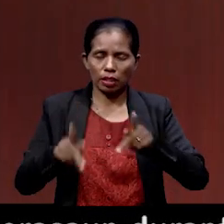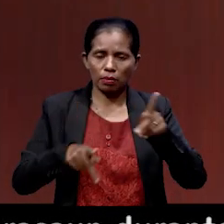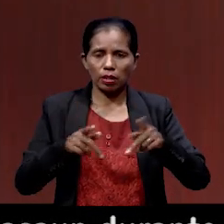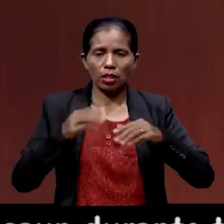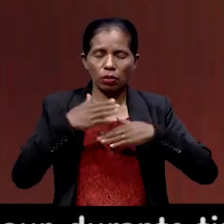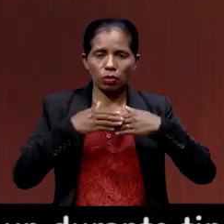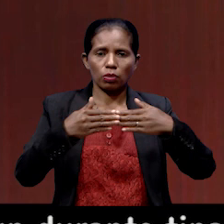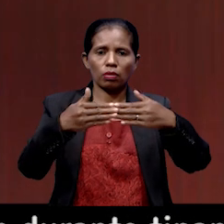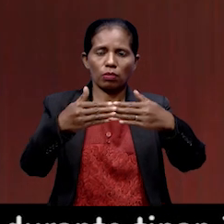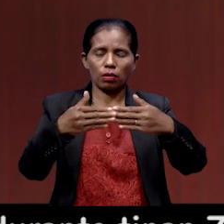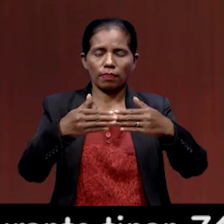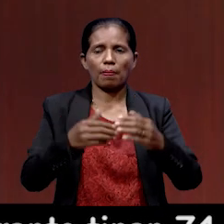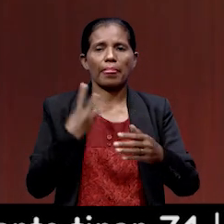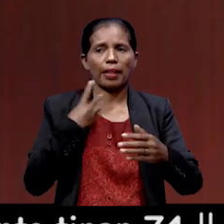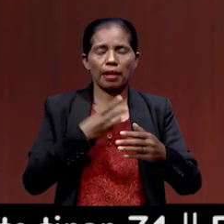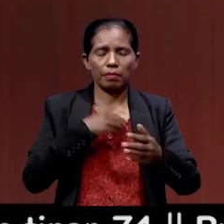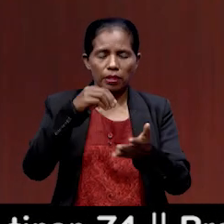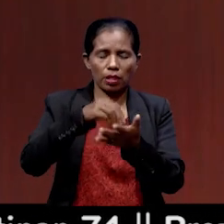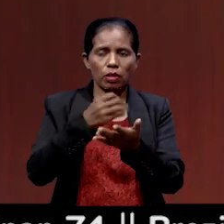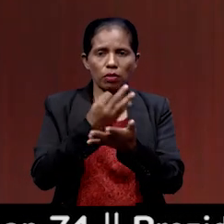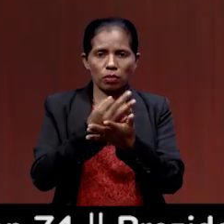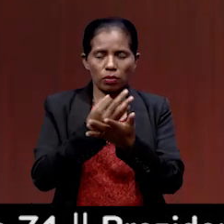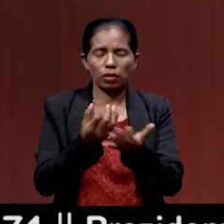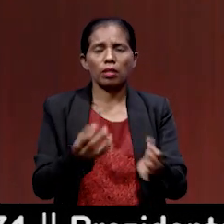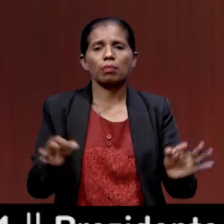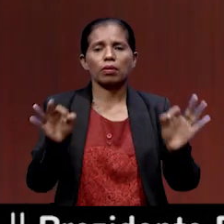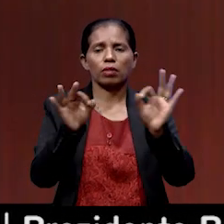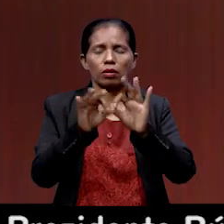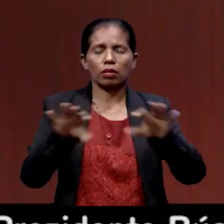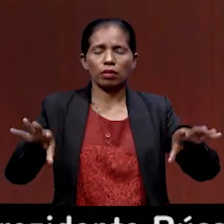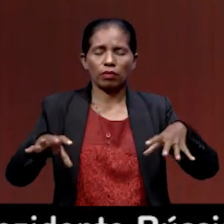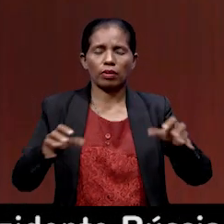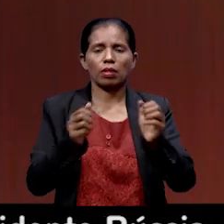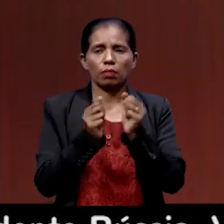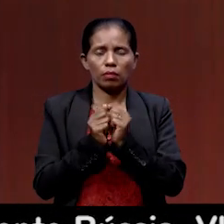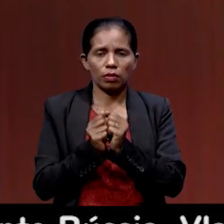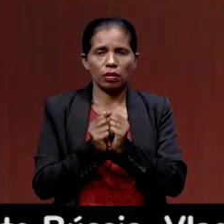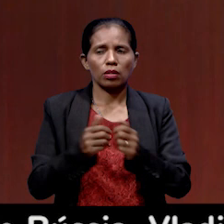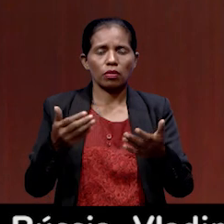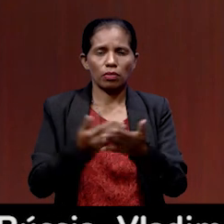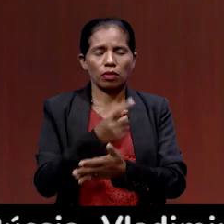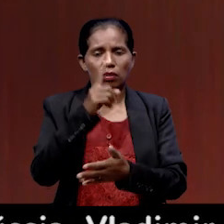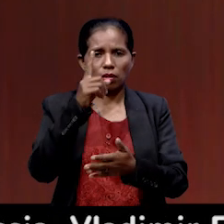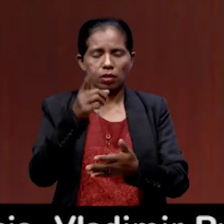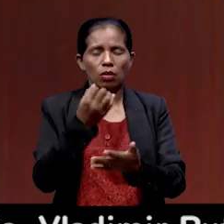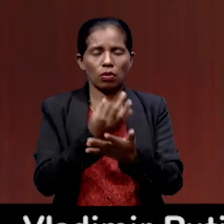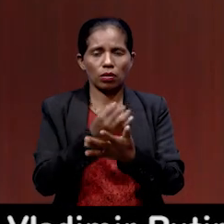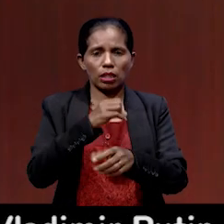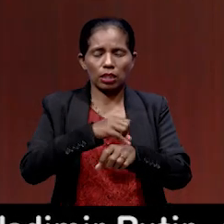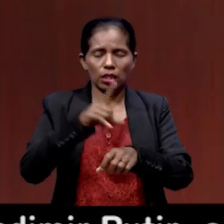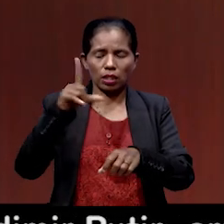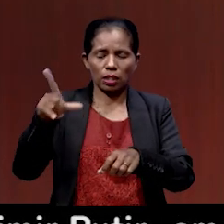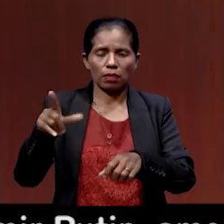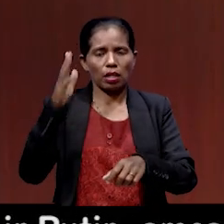boi. Ami comete hela o sanfini importante rodilance esforço multilateral al fong ida ca fundo internacional ba